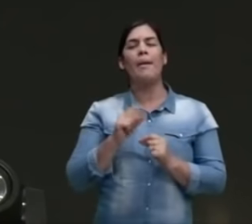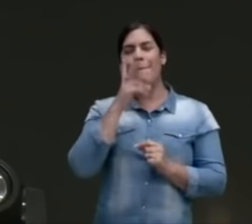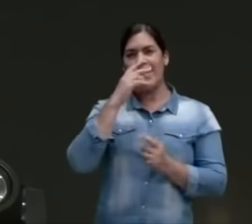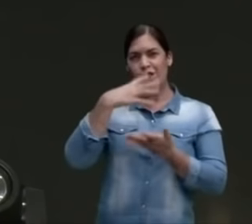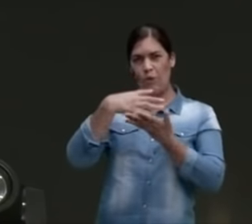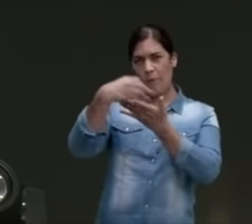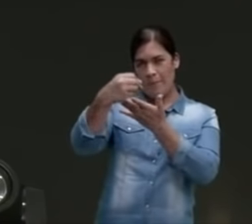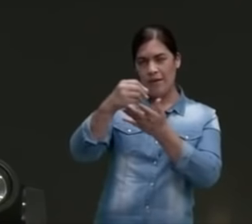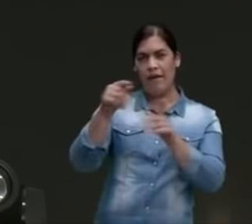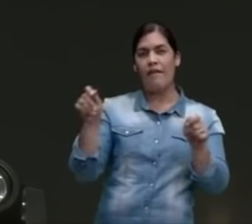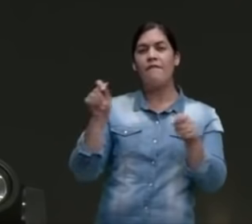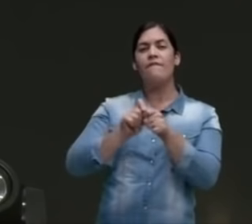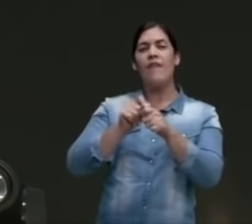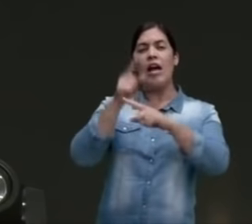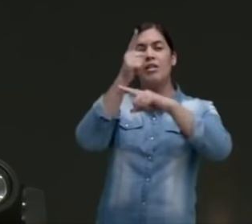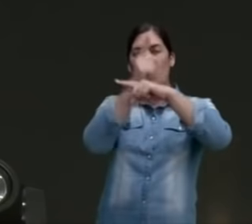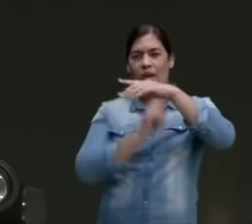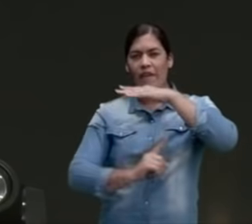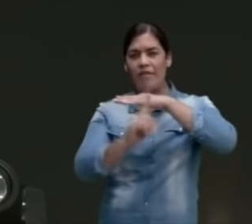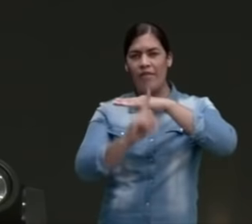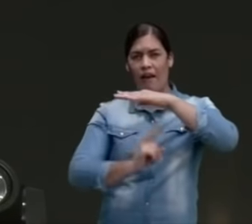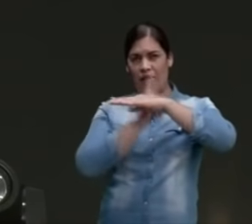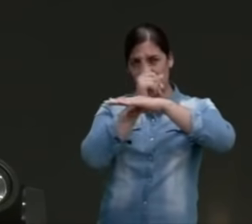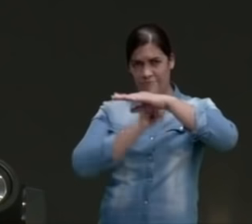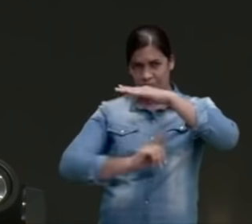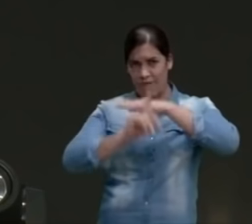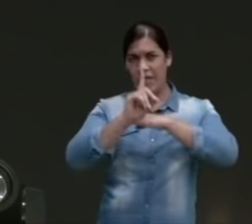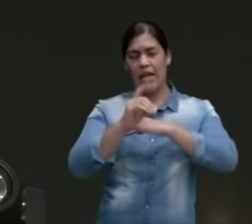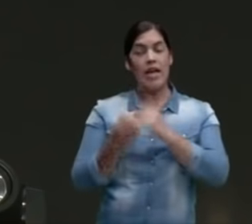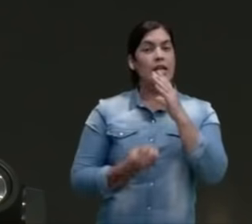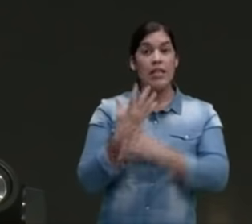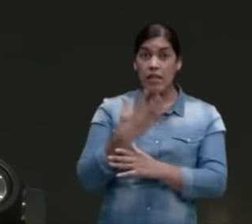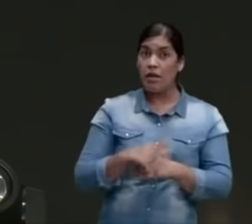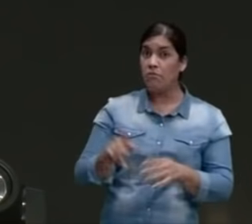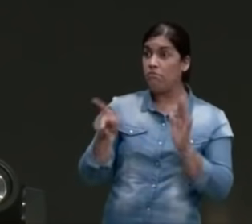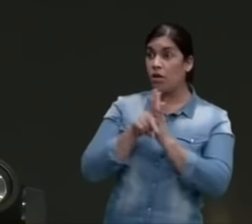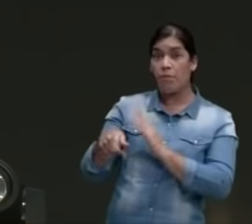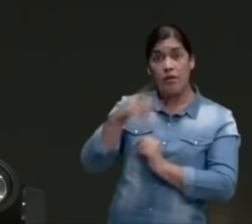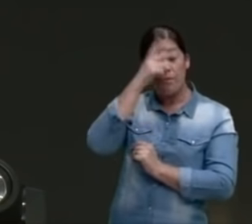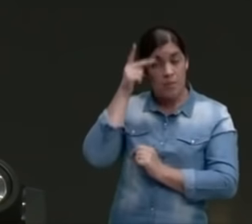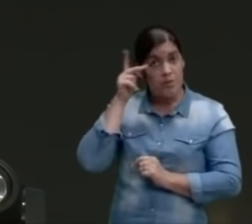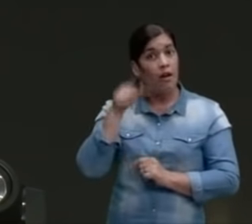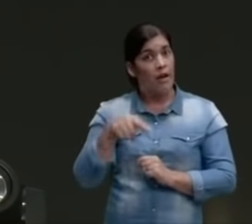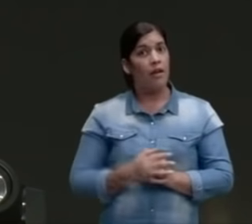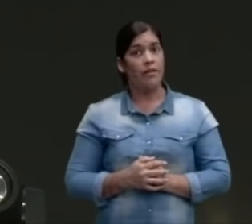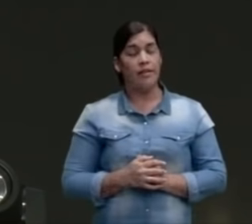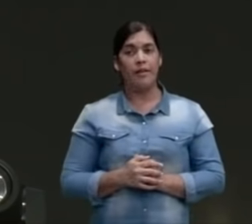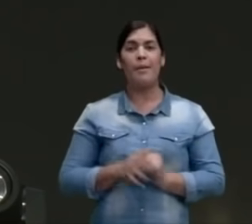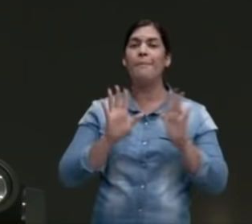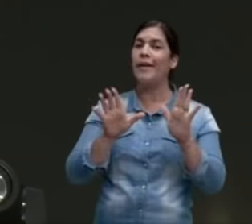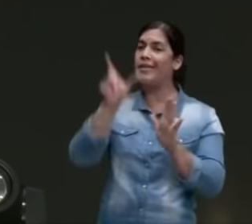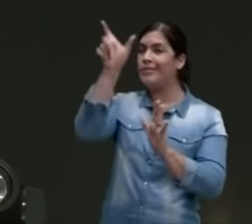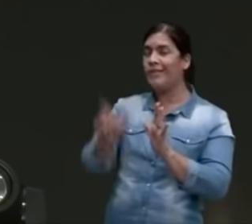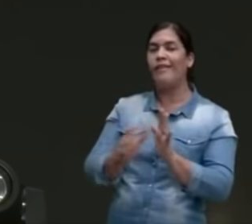avatar dela, que nem aquele filme Avatar. E aquela pessoa, então, ela é falsa,